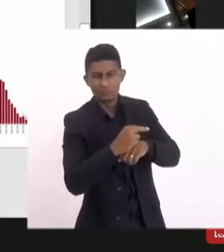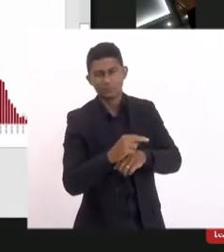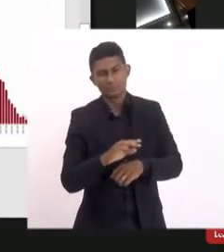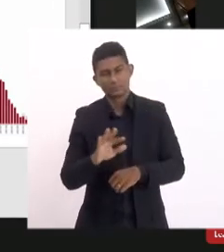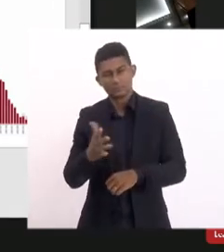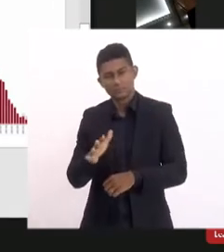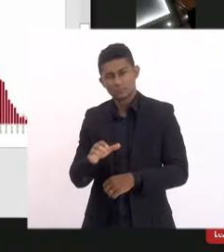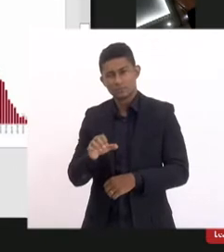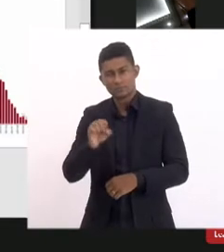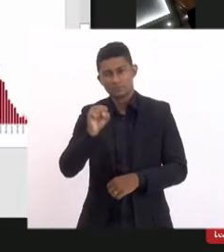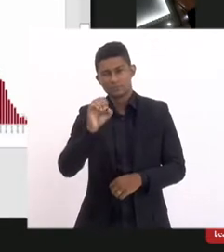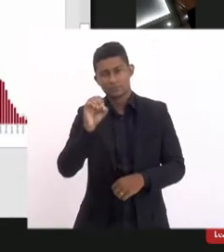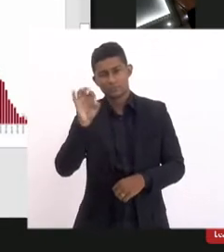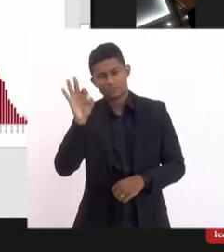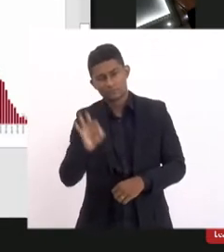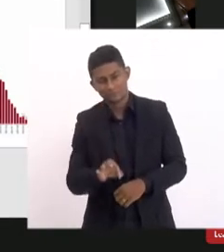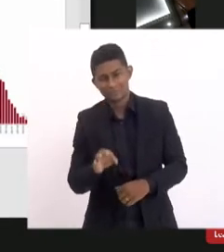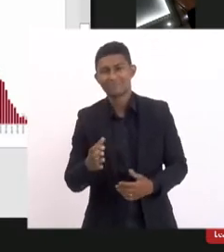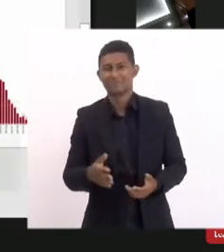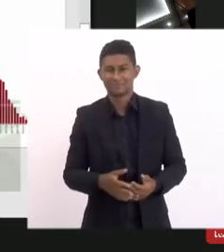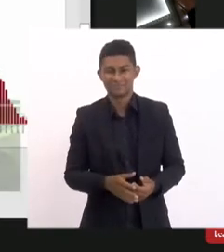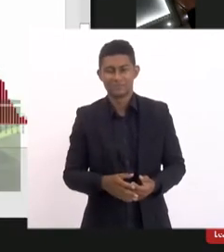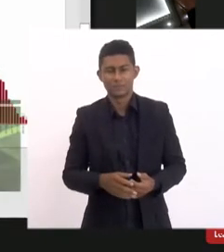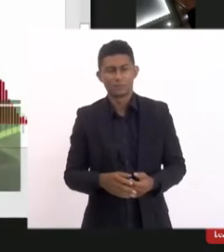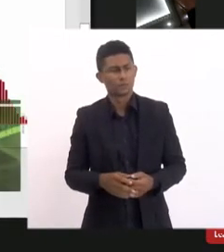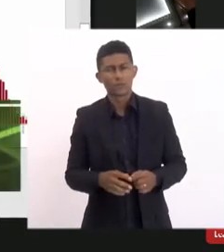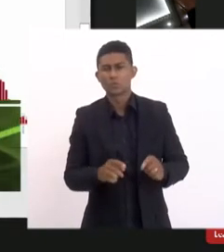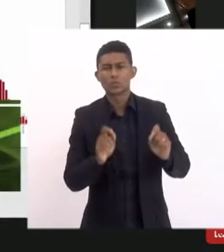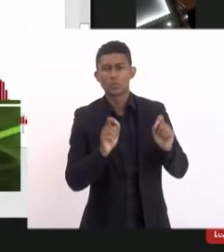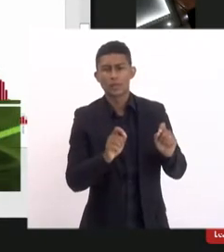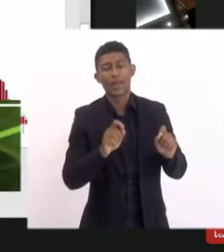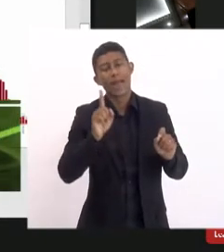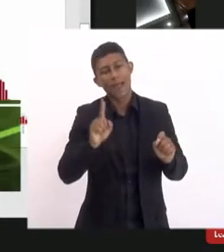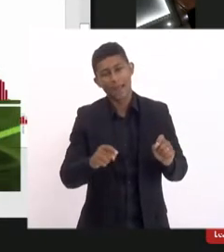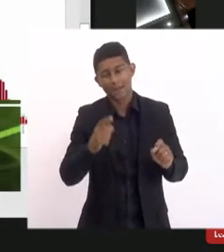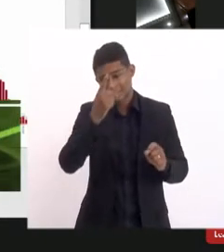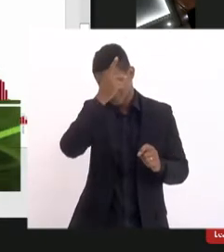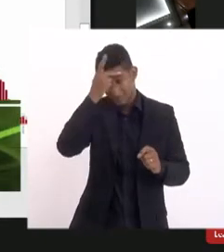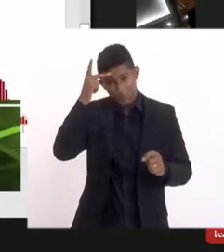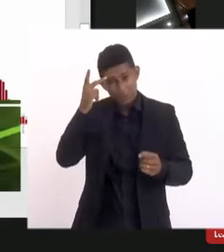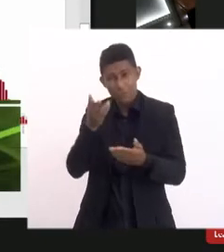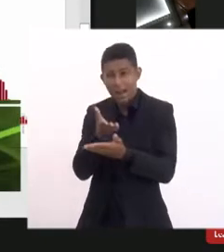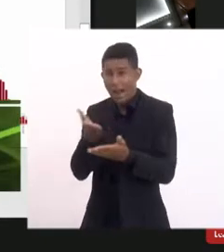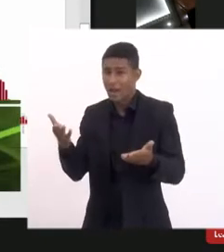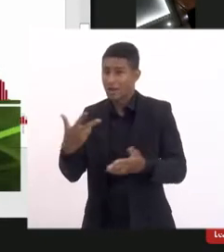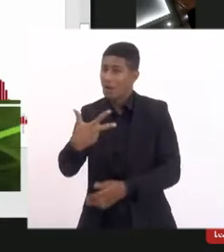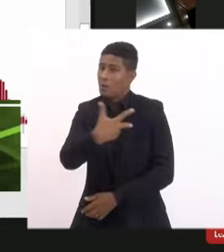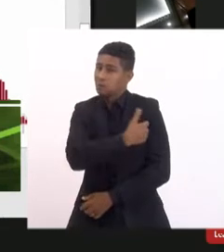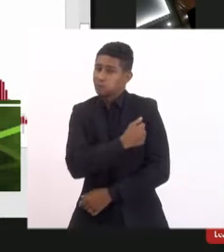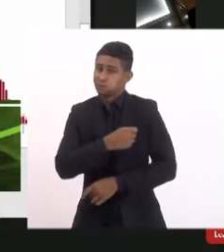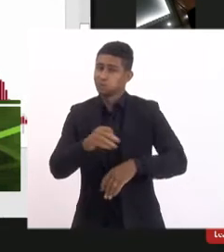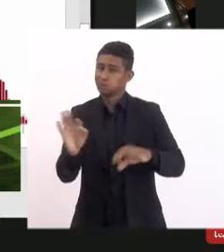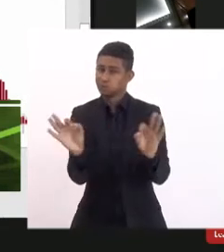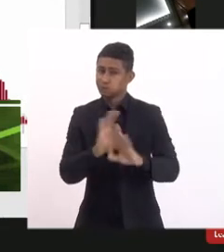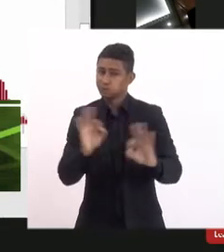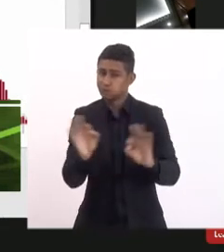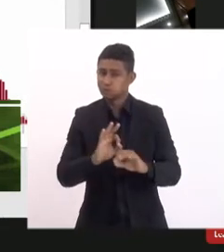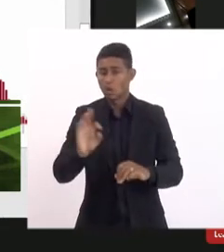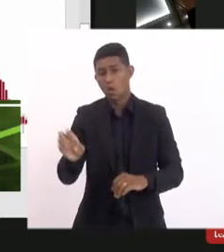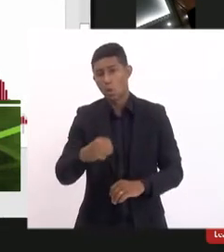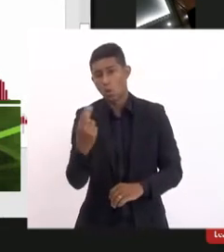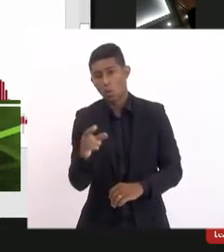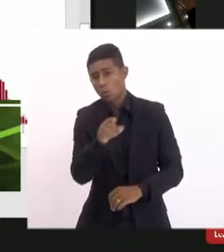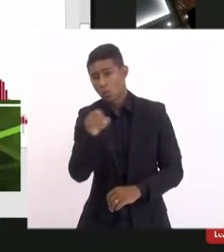alguns municípios, são de pacientes que não foram vacinados ou que apenas tomaram a primeira dose, né? Não